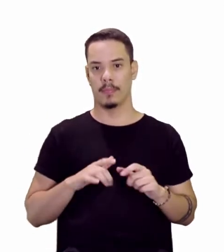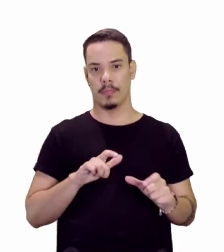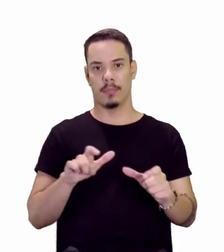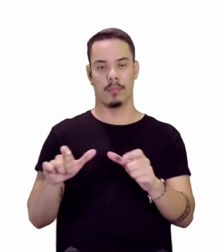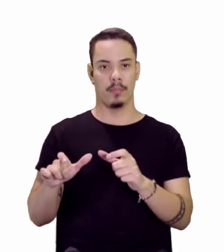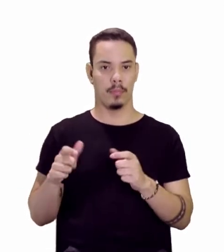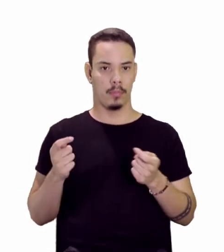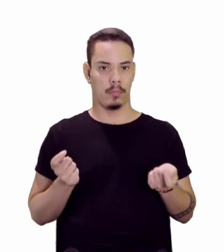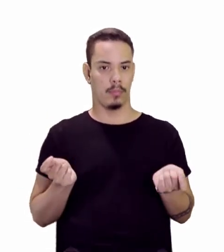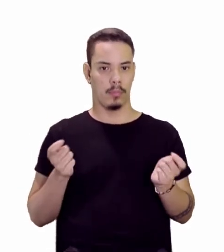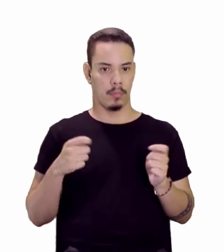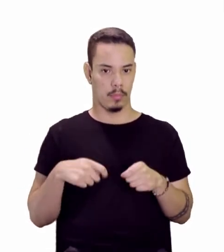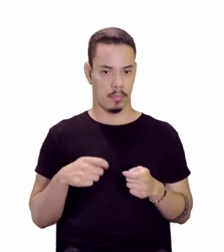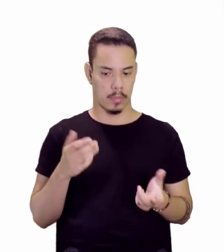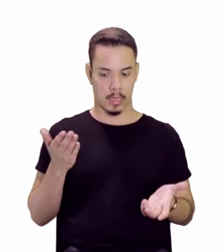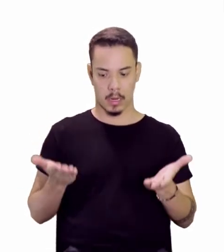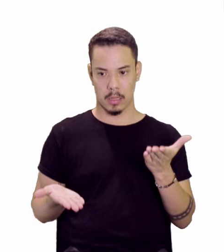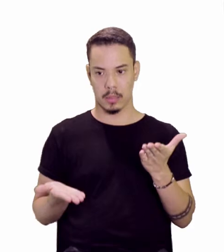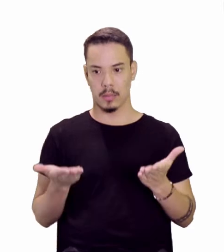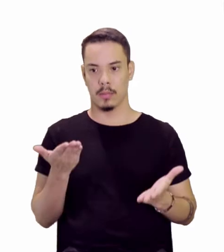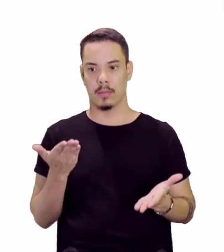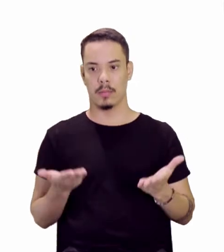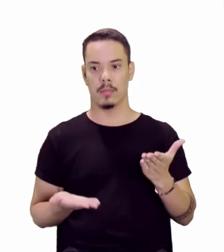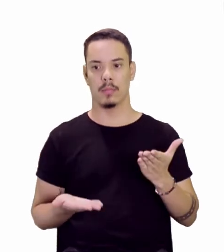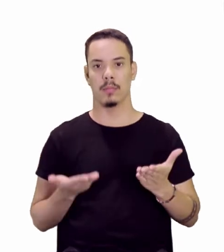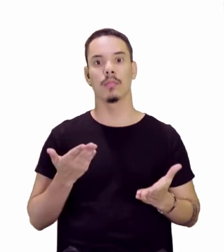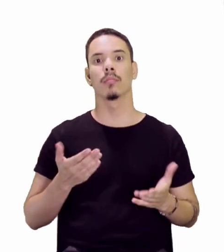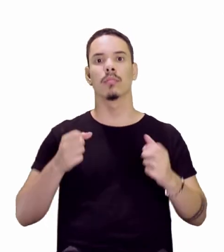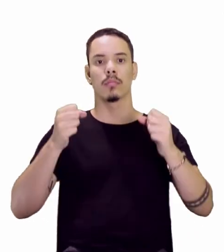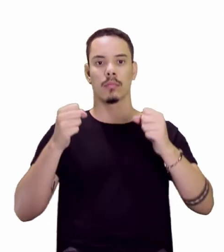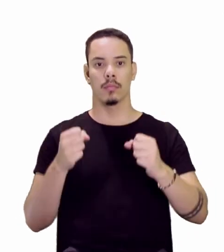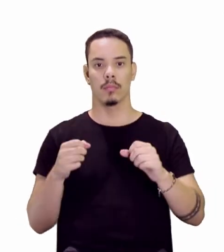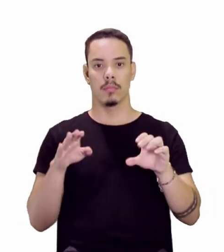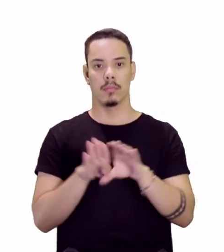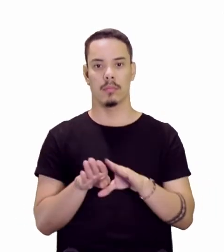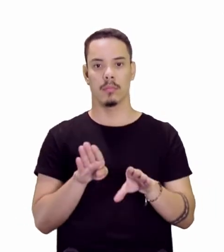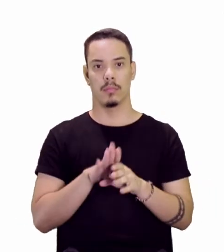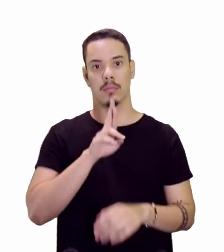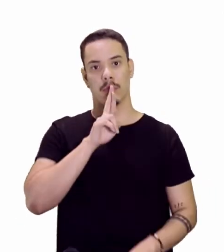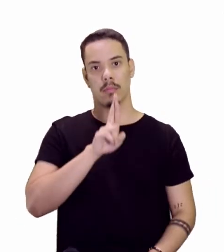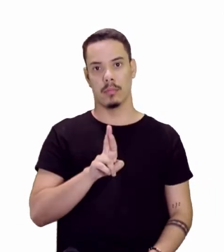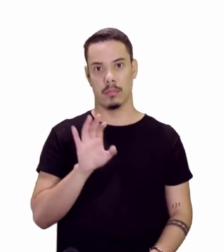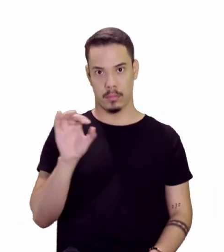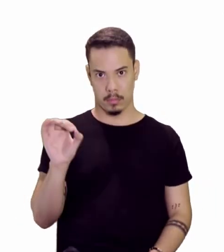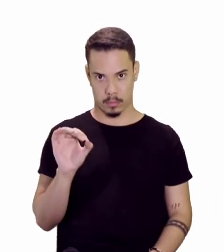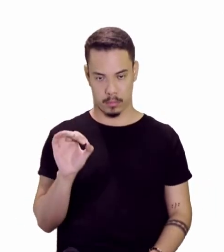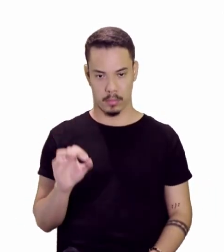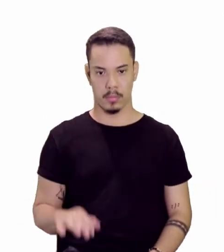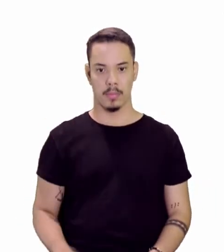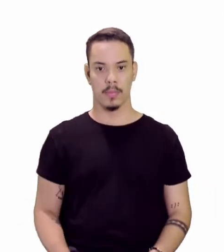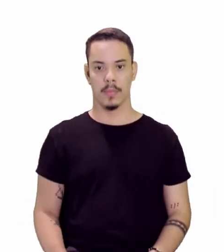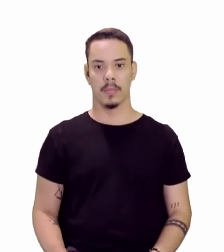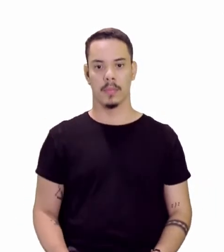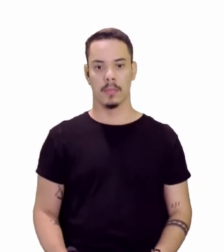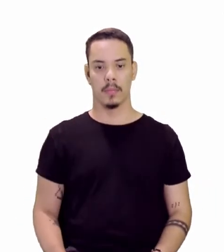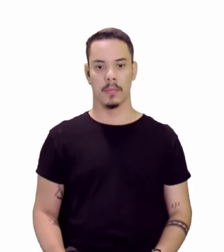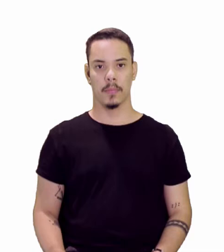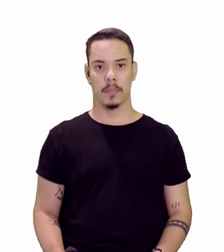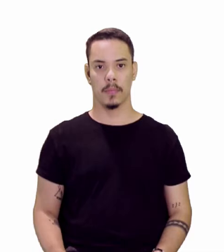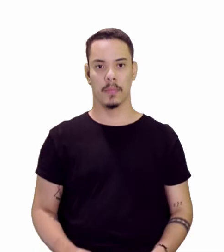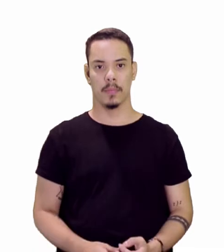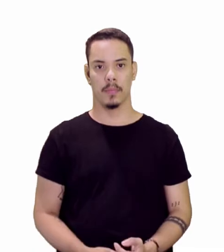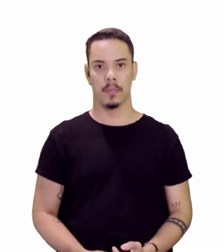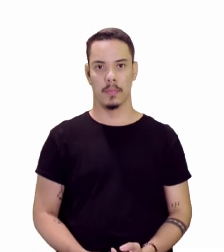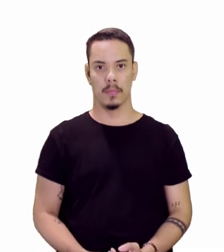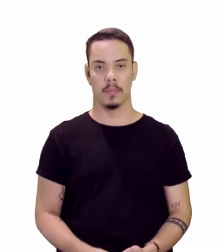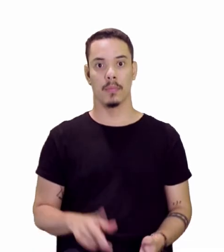não vai nem afundar. Isso, é o equilíbrio. Está em equilíbrio ali. Ele pode estar força resultante zero. Exatamente. Força resultante é zero aí. Quer